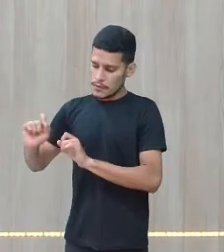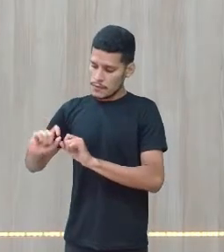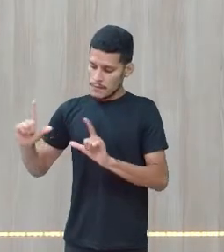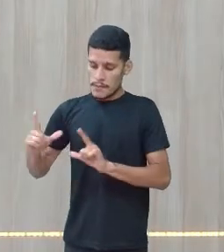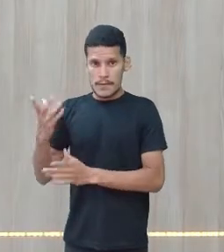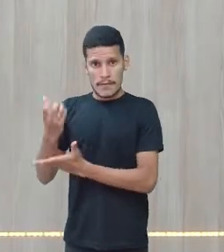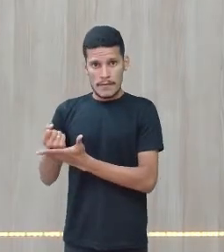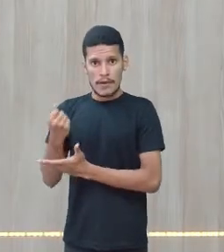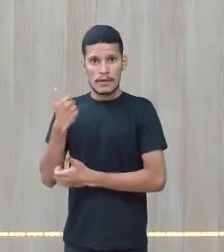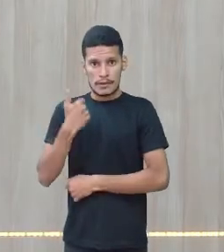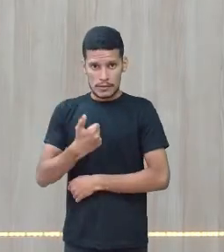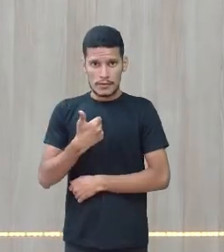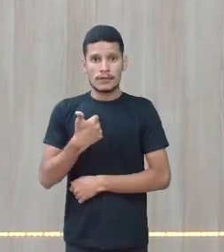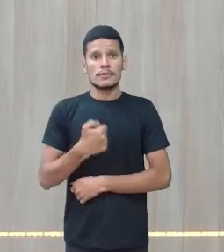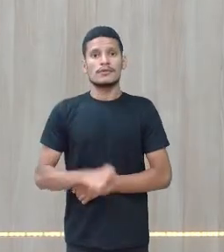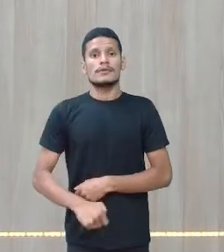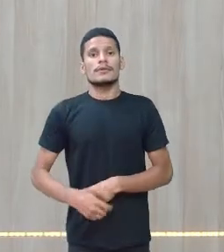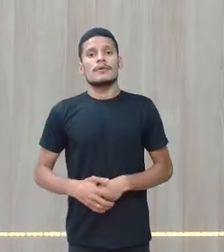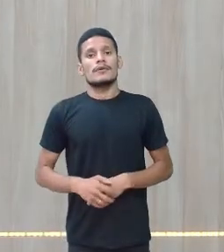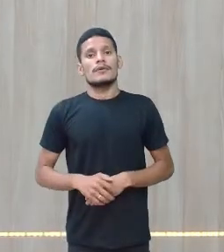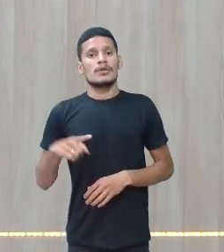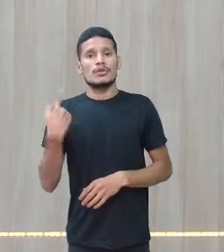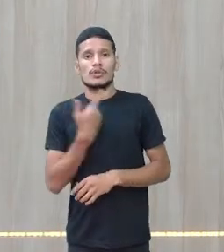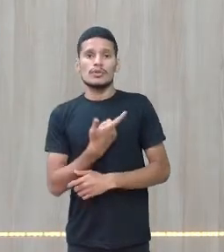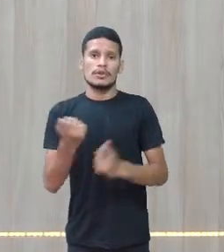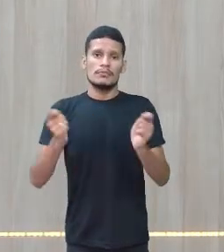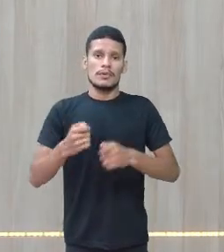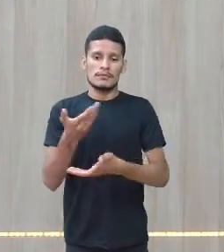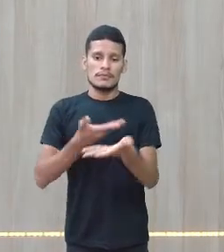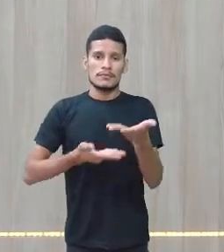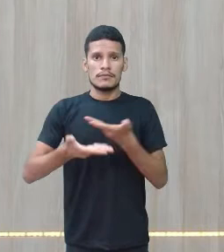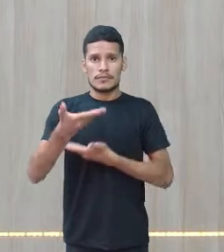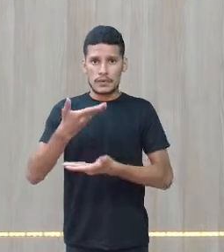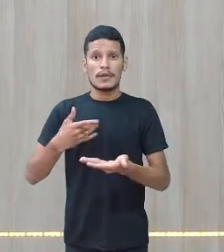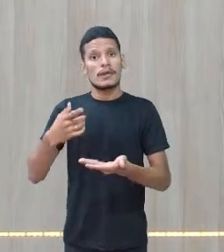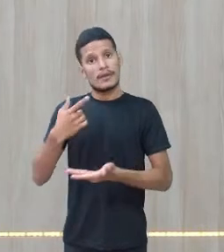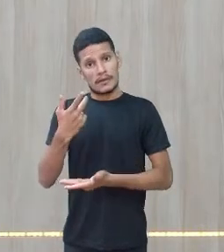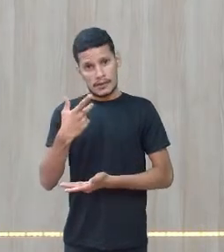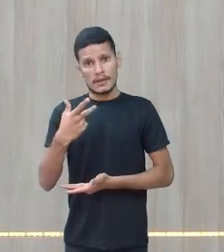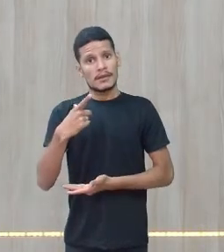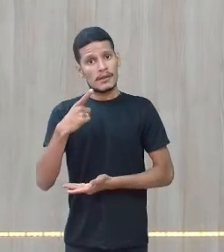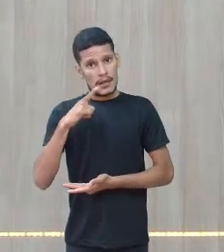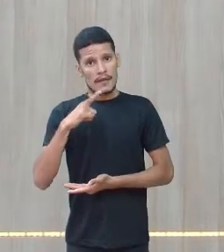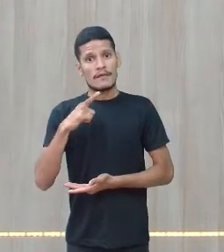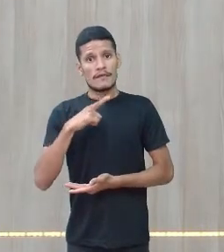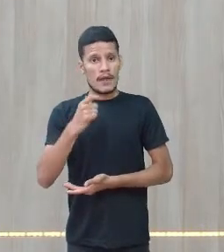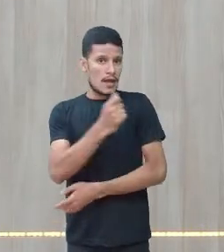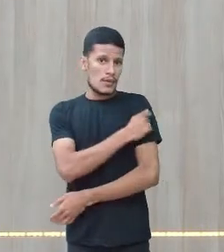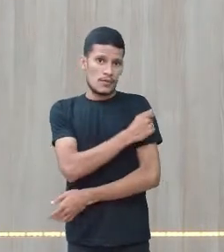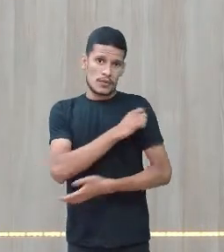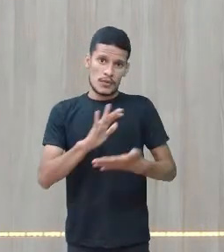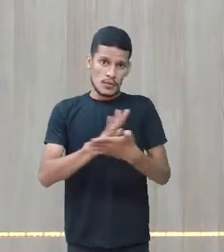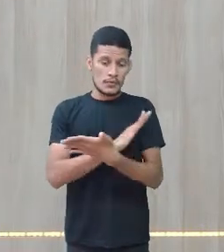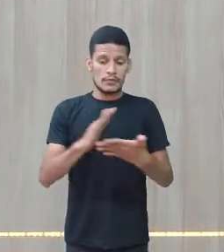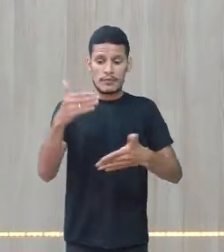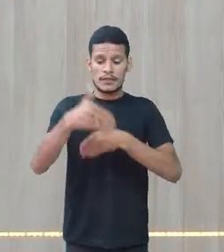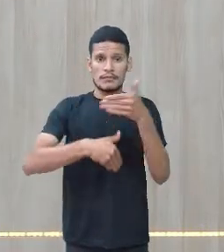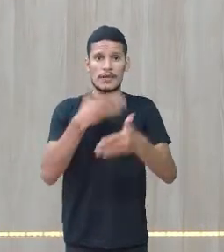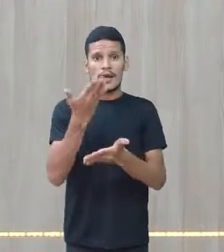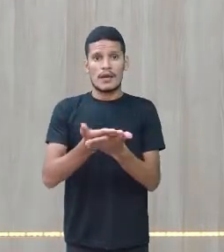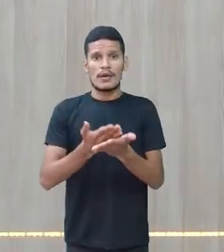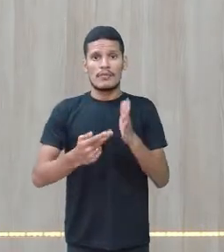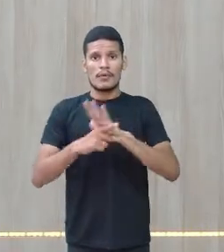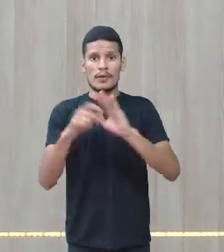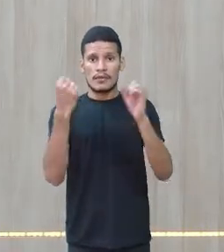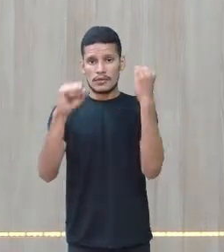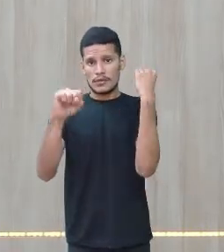e vamos fazer essa interação, falar aí, olha, foi bem interessante, eu vi aí um monte de alunos, participando aí da aula de